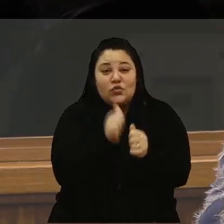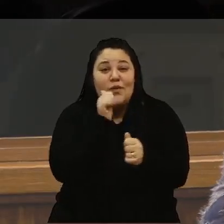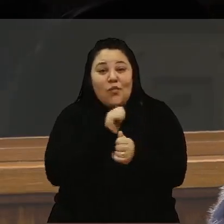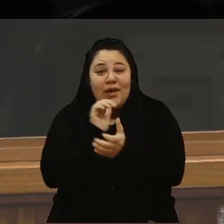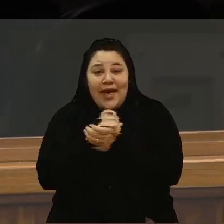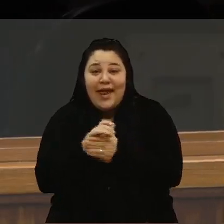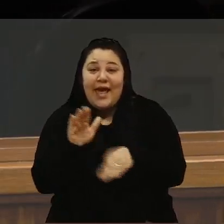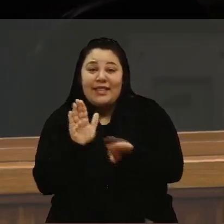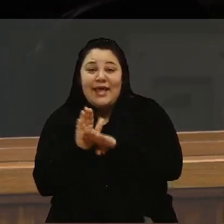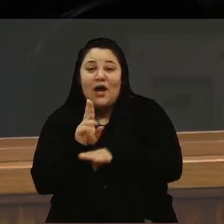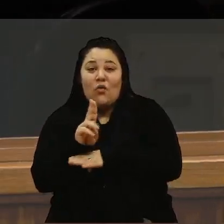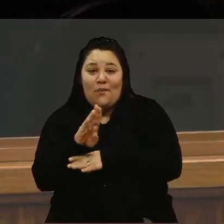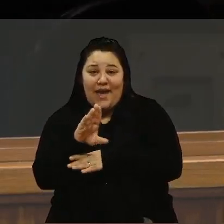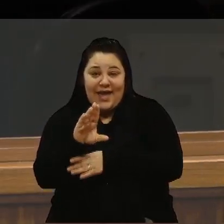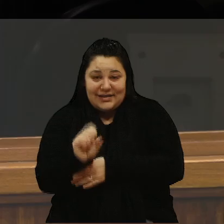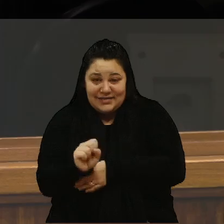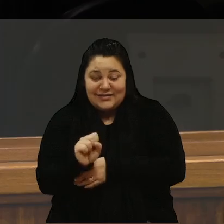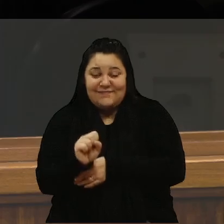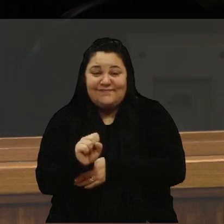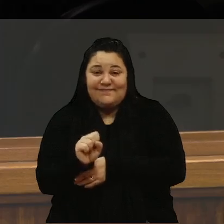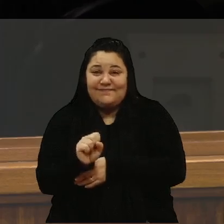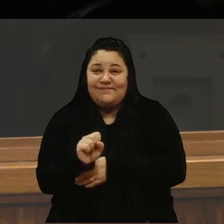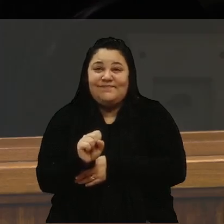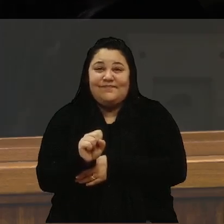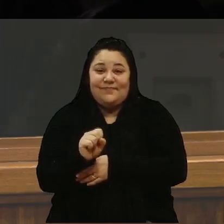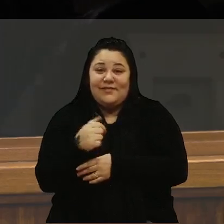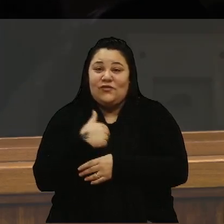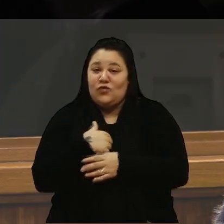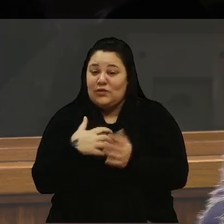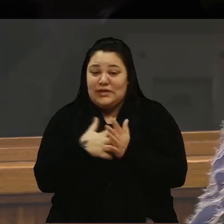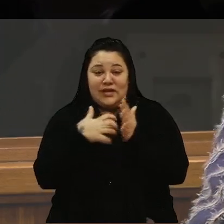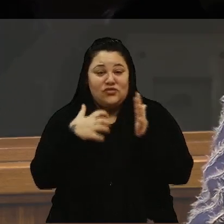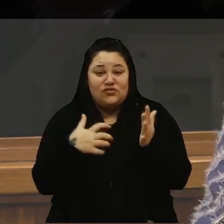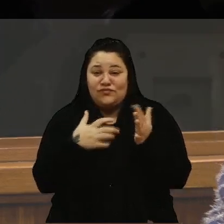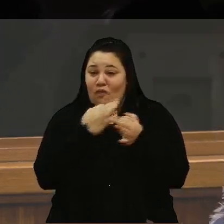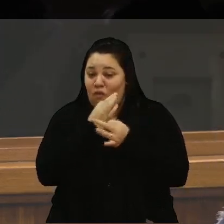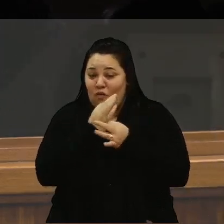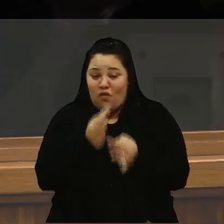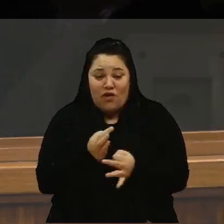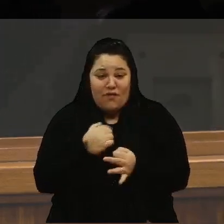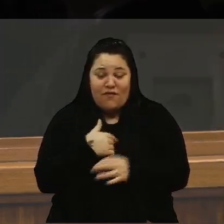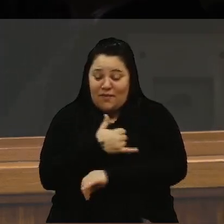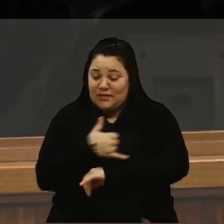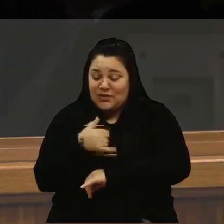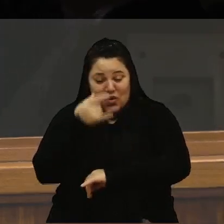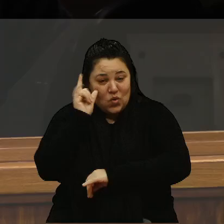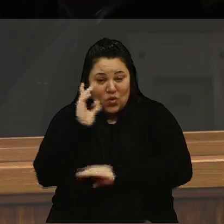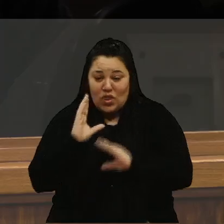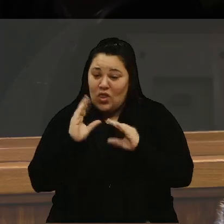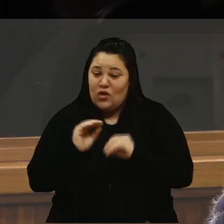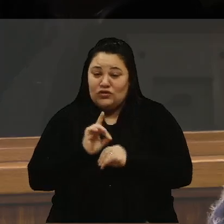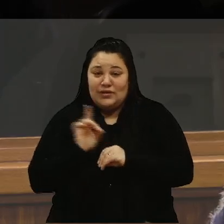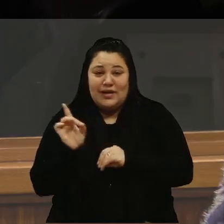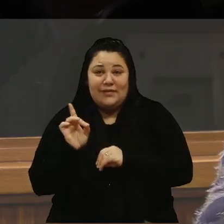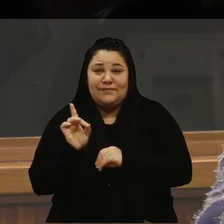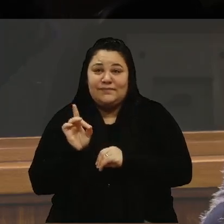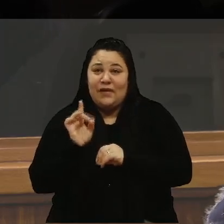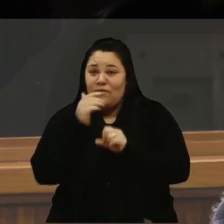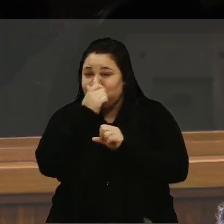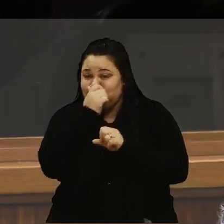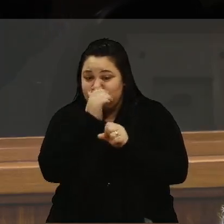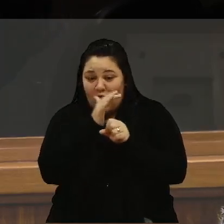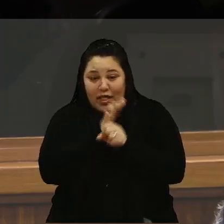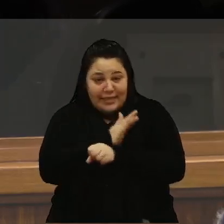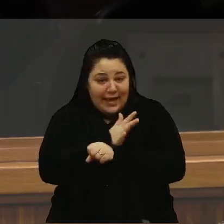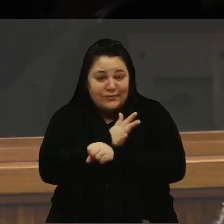esposa. E foi, assim, uma comoção. Eu passei lá ontem de noite, estava lotada, era uma pessoa que ajudava muito